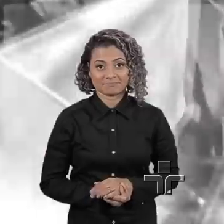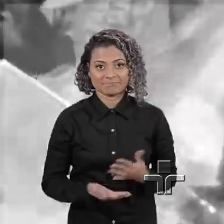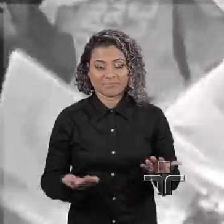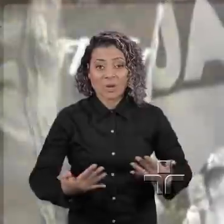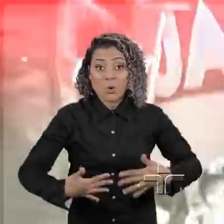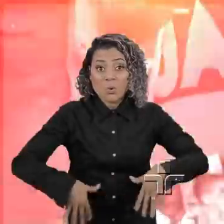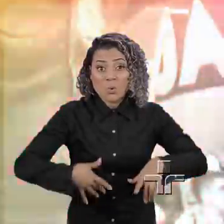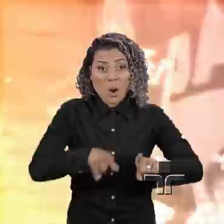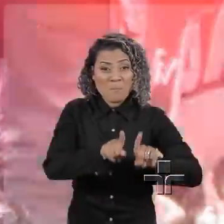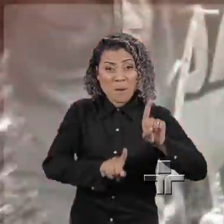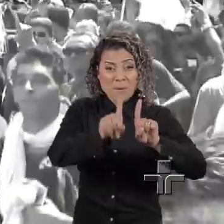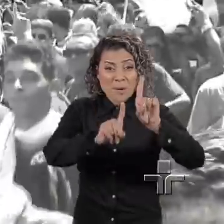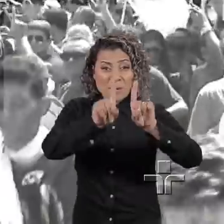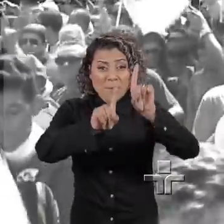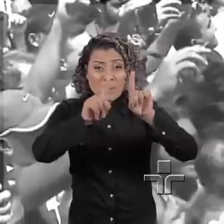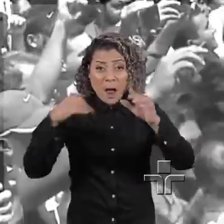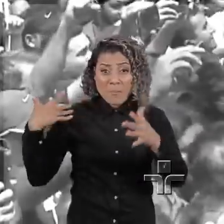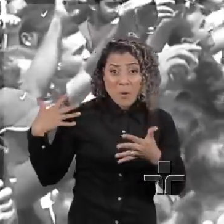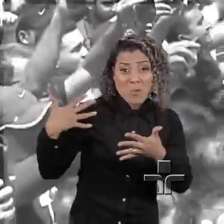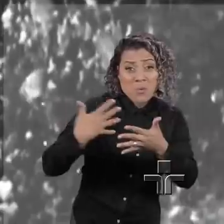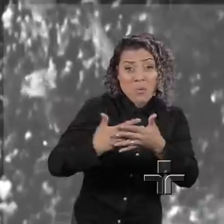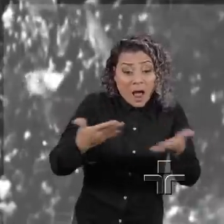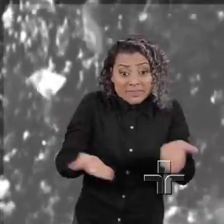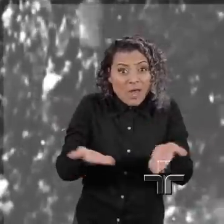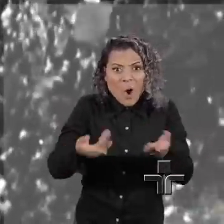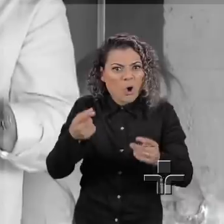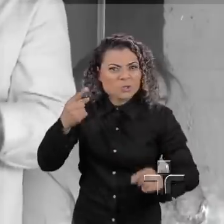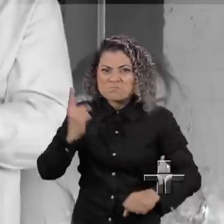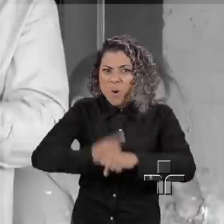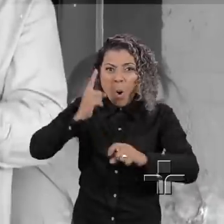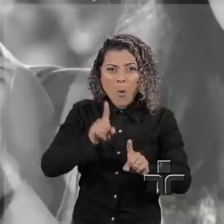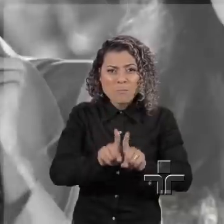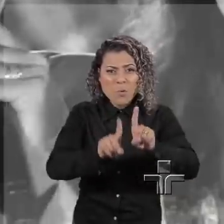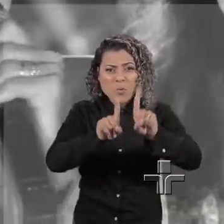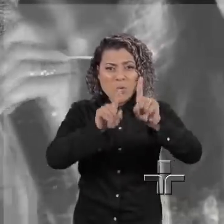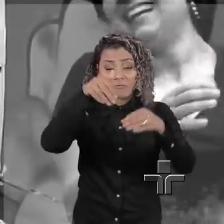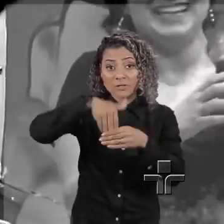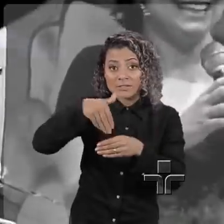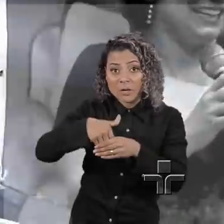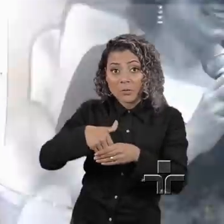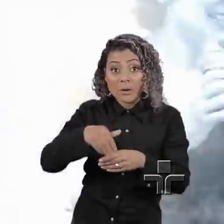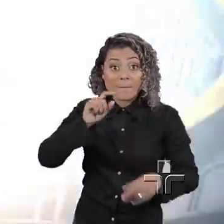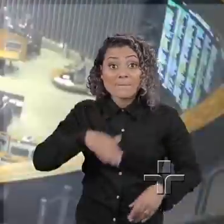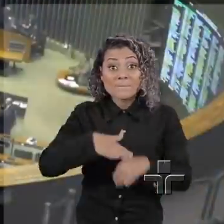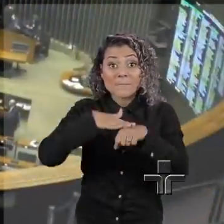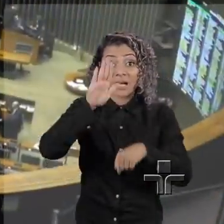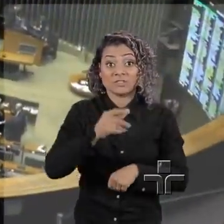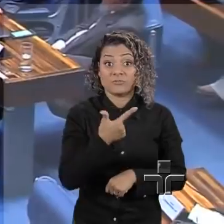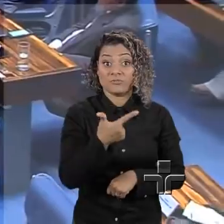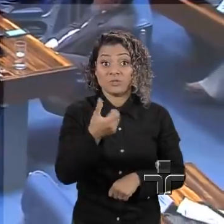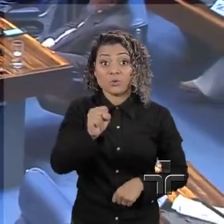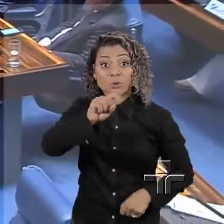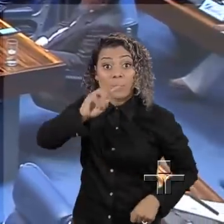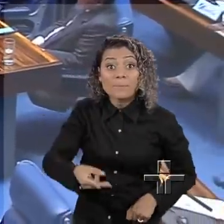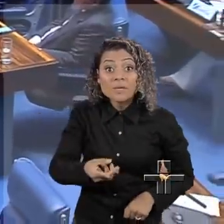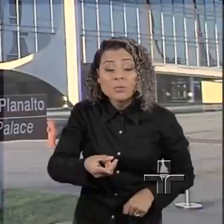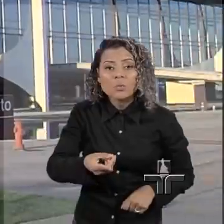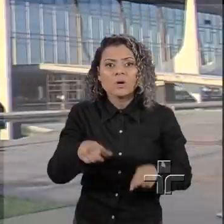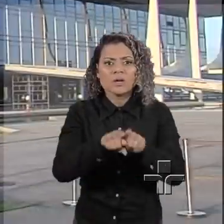Maior corrida eleitoral de todos os tempos no Brasil. Mais de 28 mil candidatos que disputaram